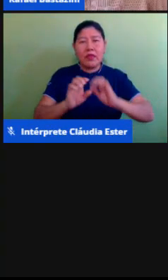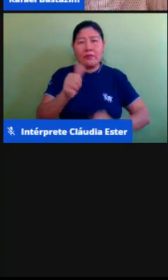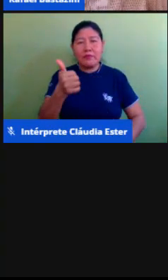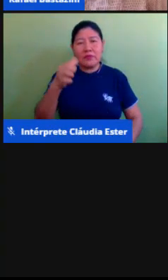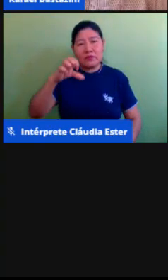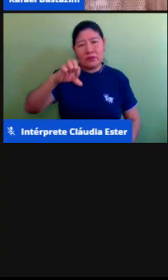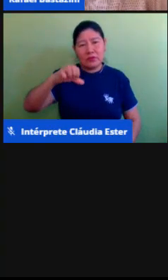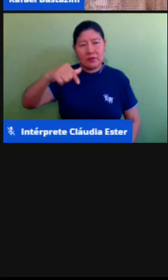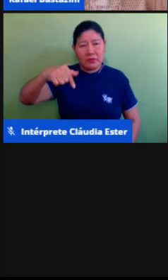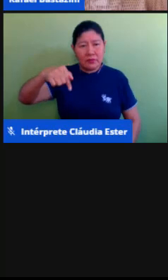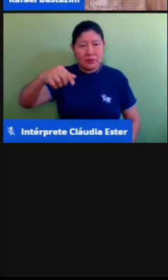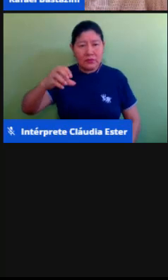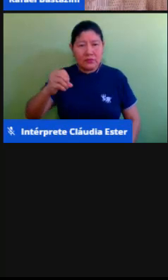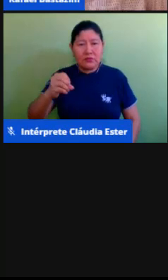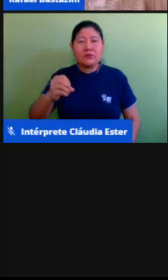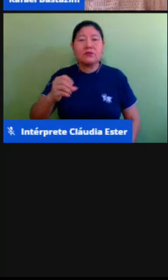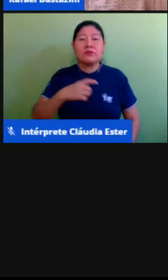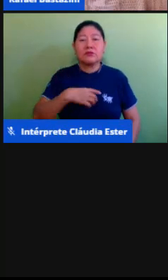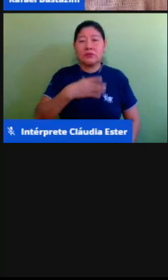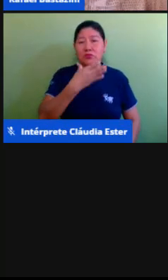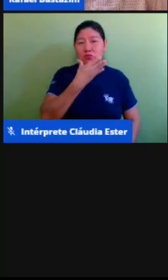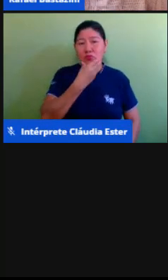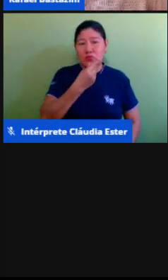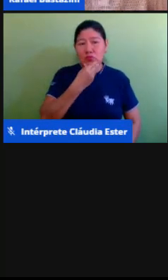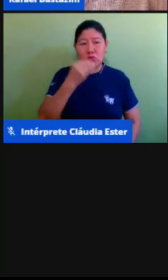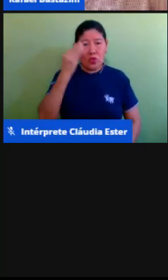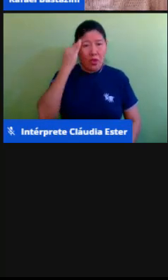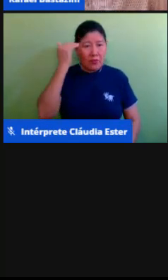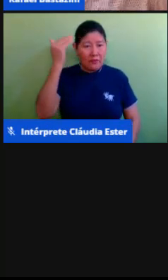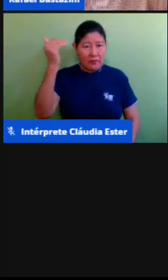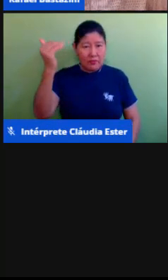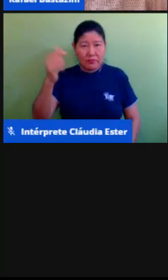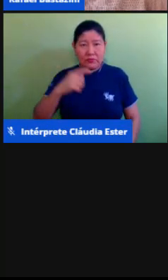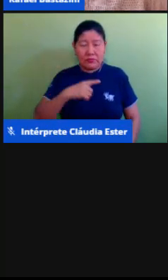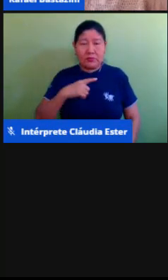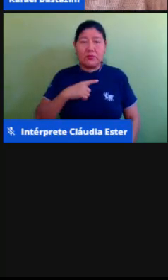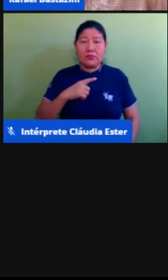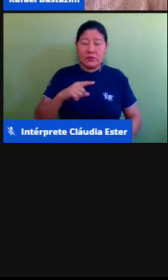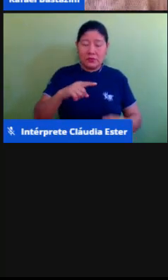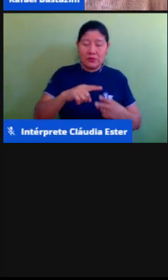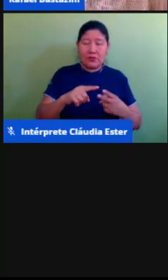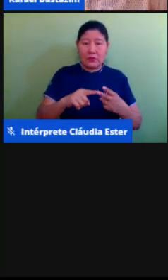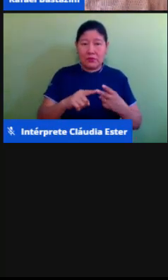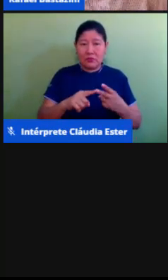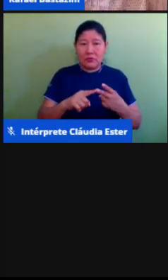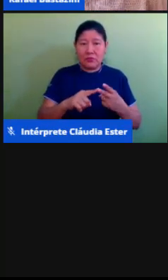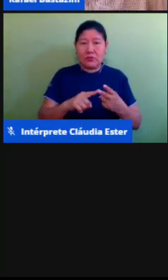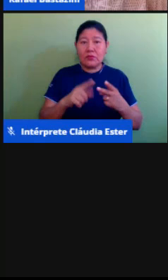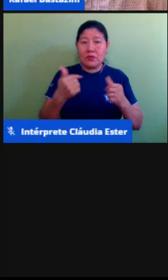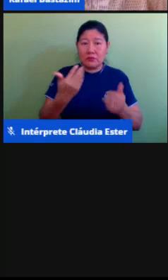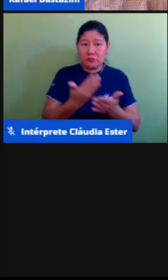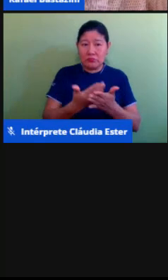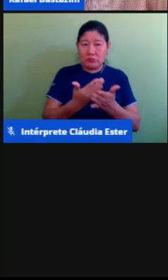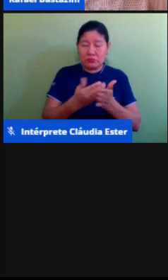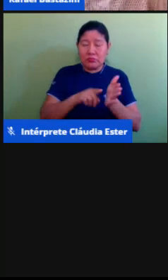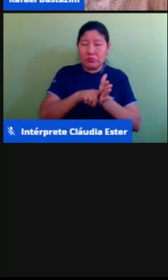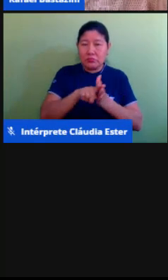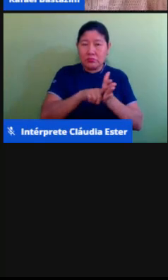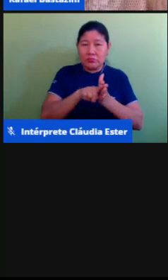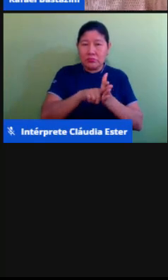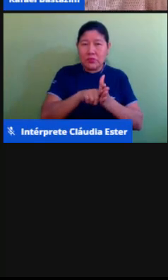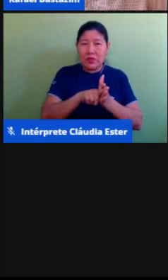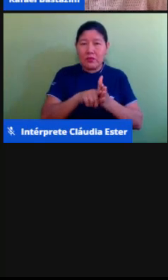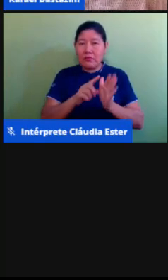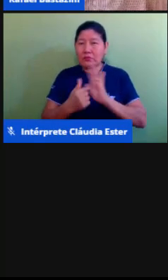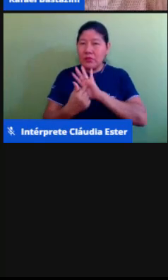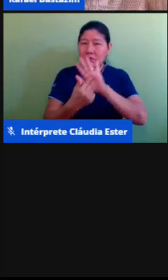Os autores que eu baseei essa fala, tanto para a construção do slide como para a minha argumentação,